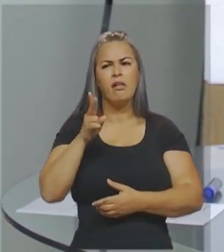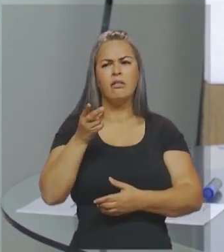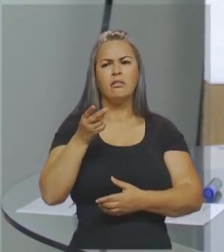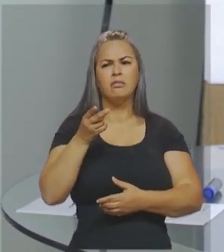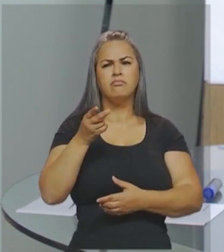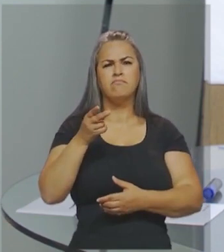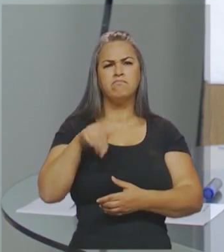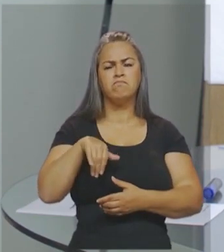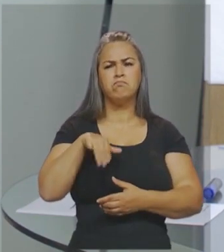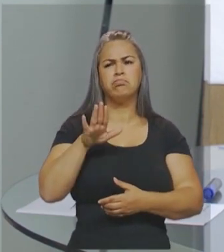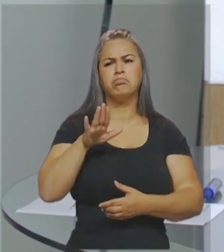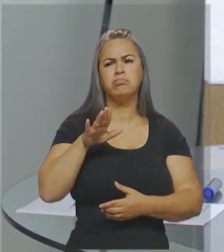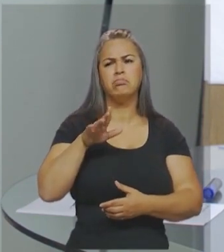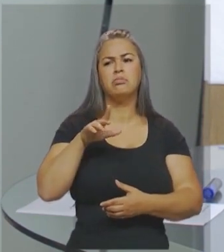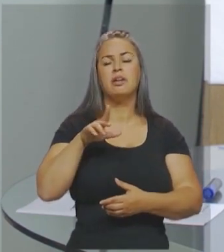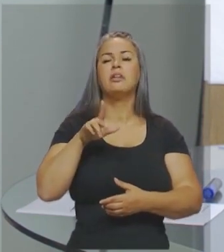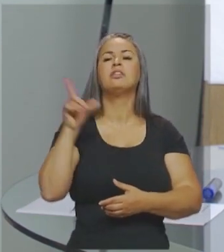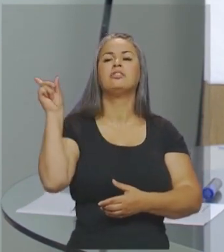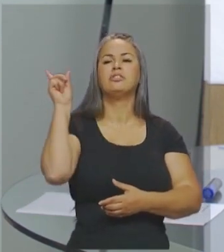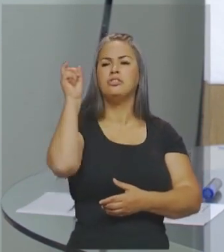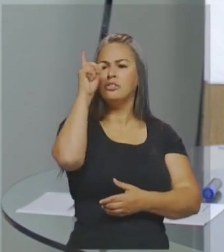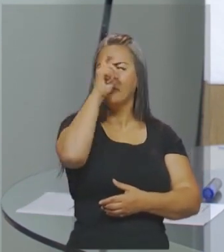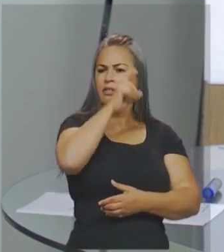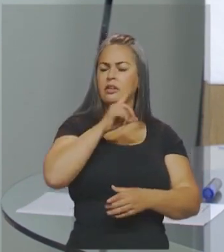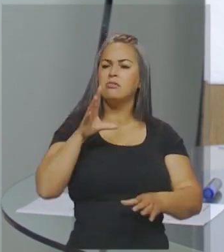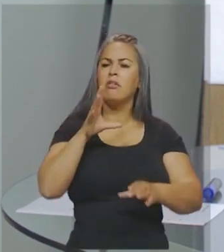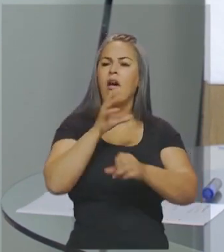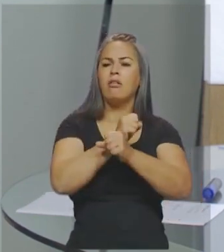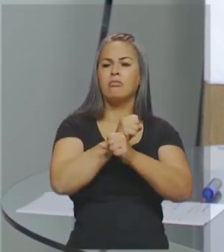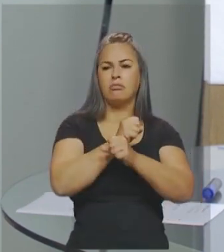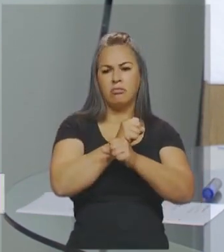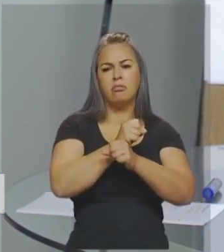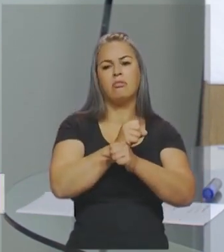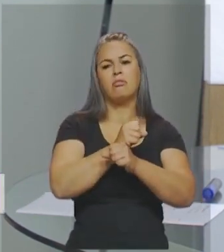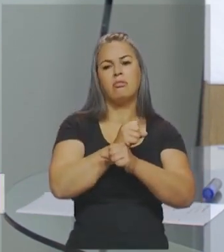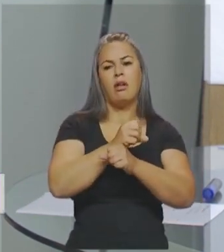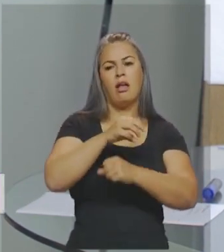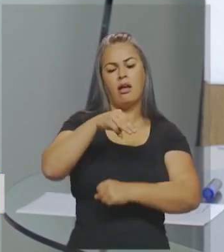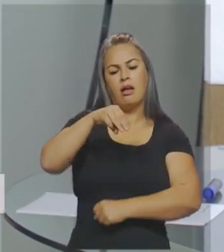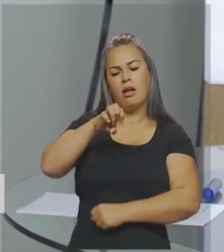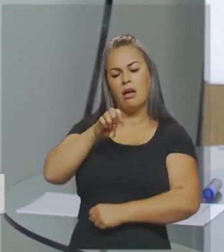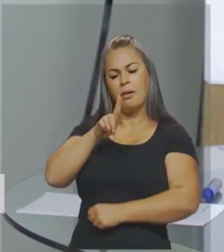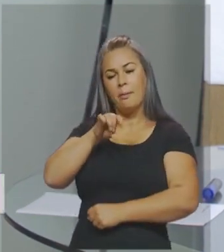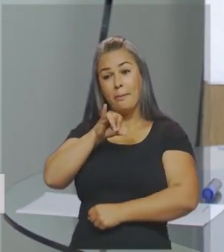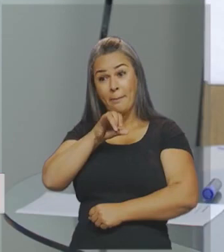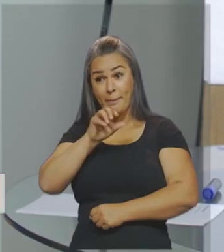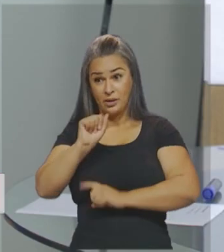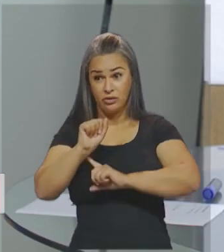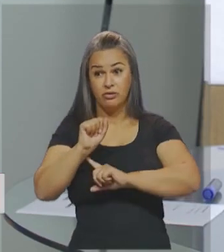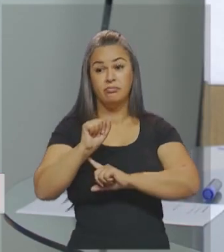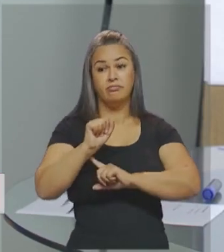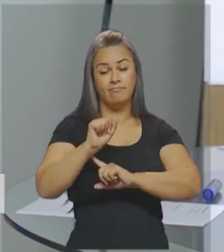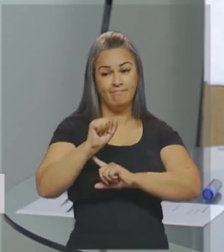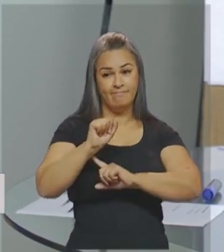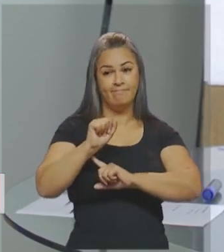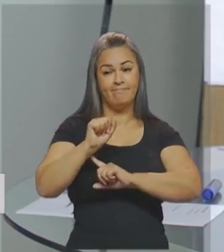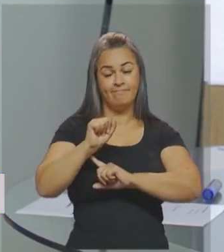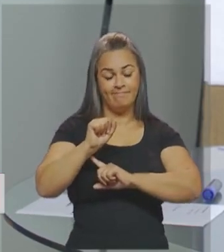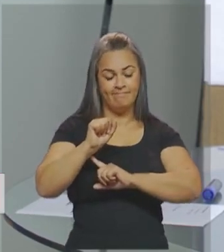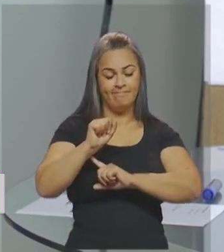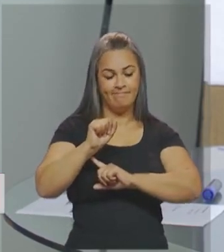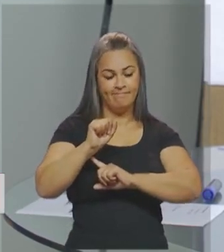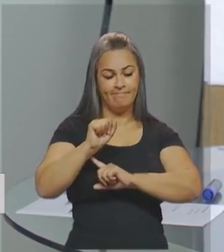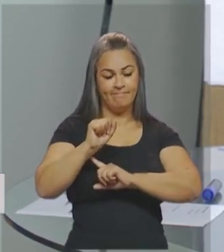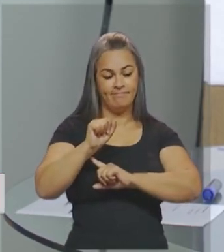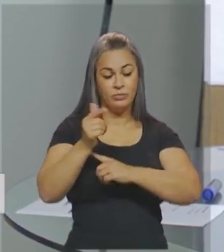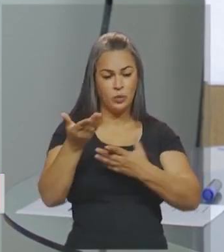acaba prejudicando aí o cálculo da média. Ele interfere no cálculo da média. Eu lembro bem lá na nossa aula hoje, teve